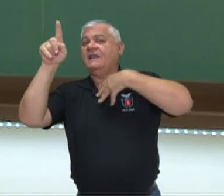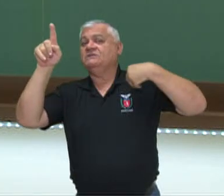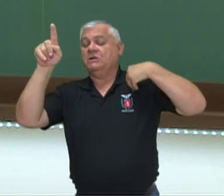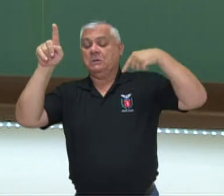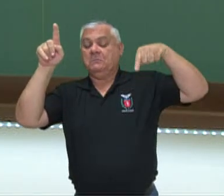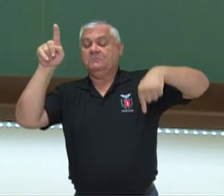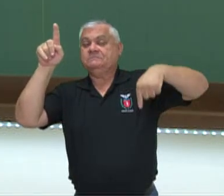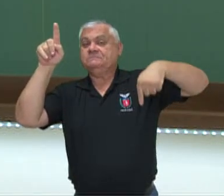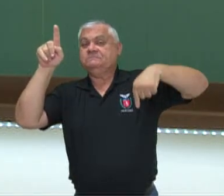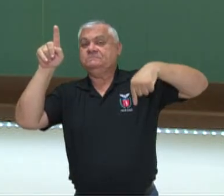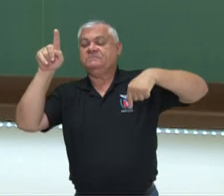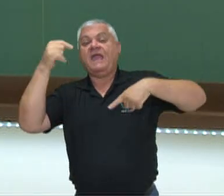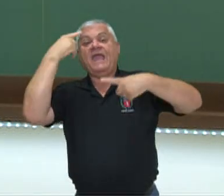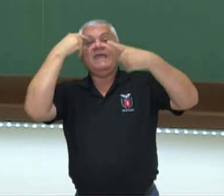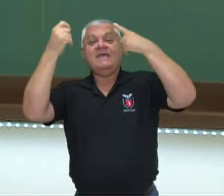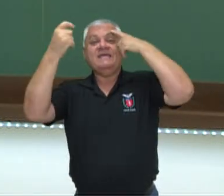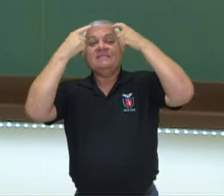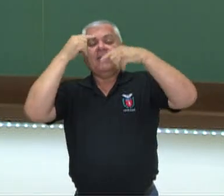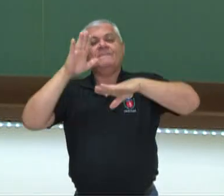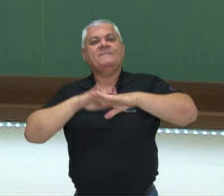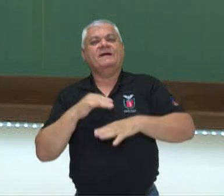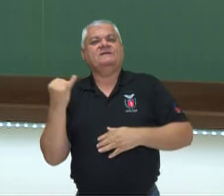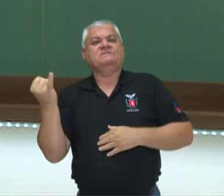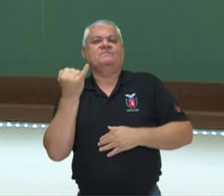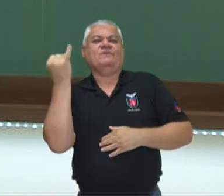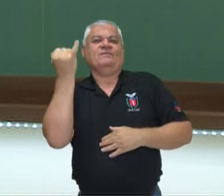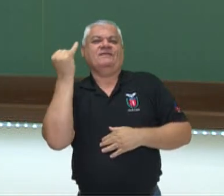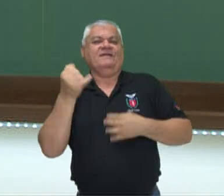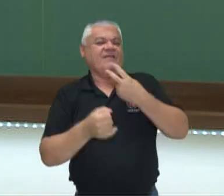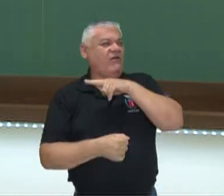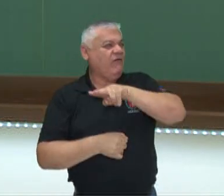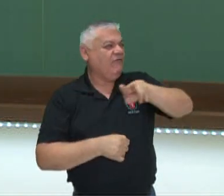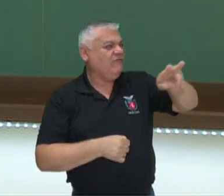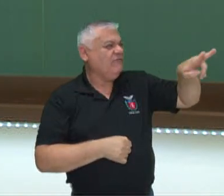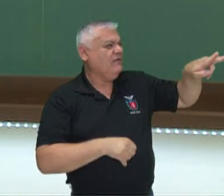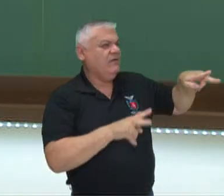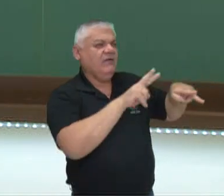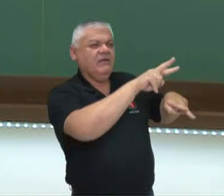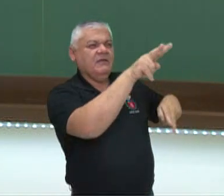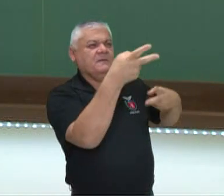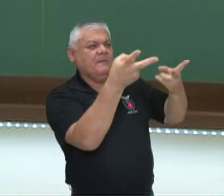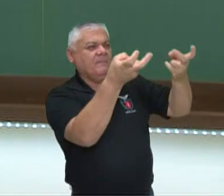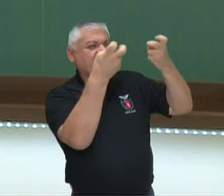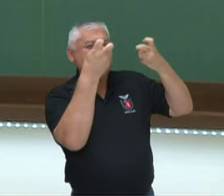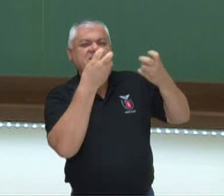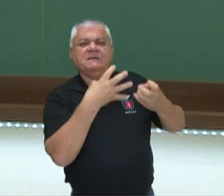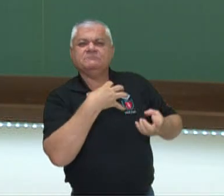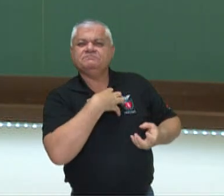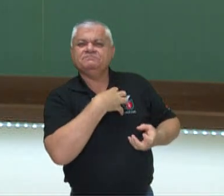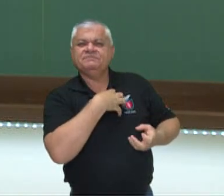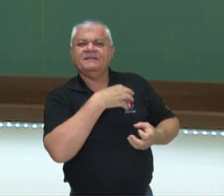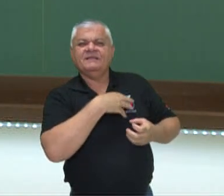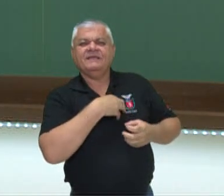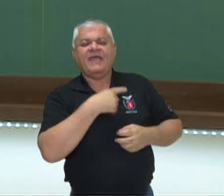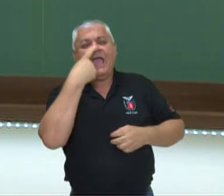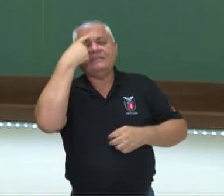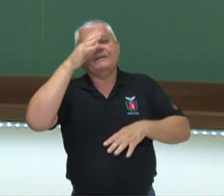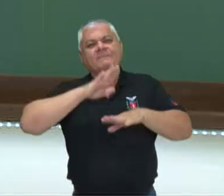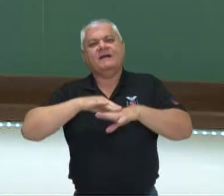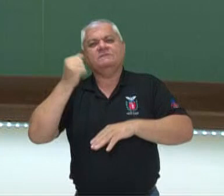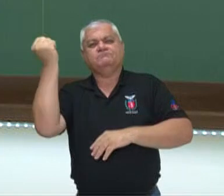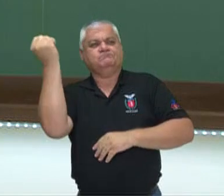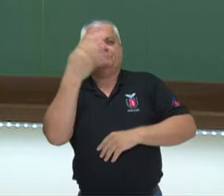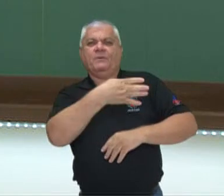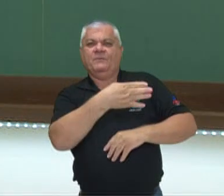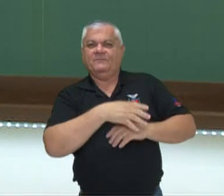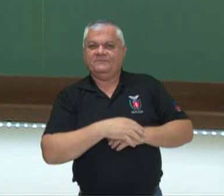mais importantes do que aquilo que eu vejo, percebo pelos meus sentidos. É o idealismo platônico.